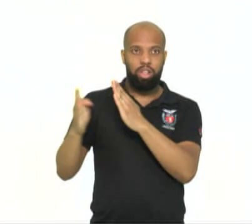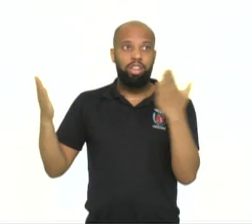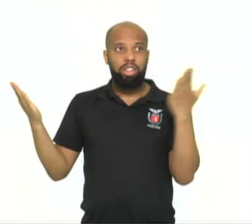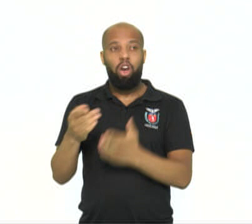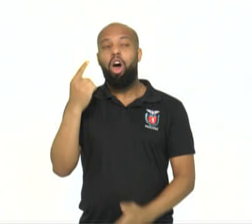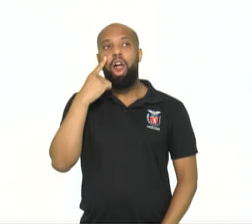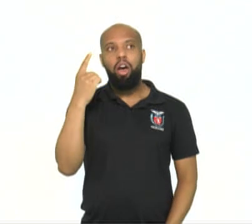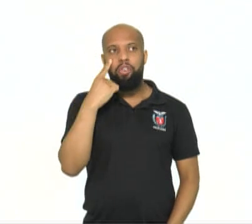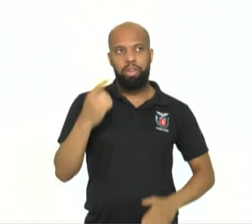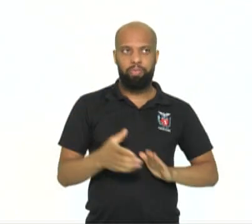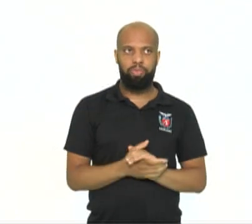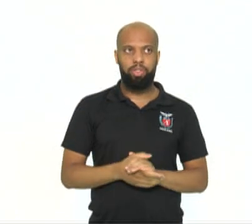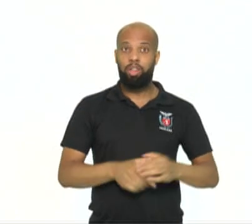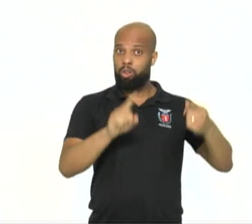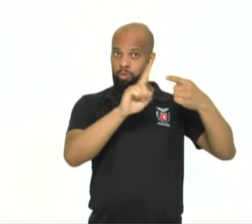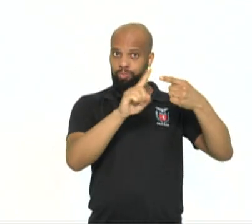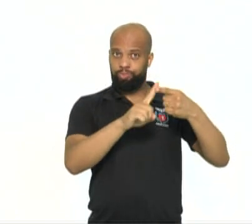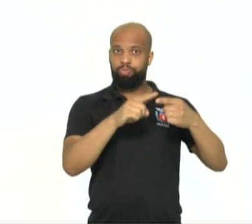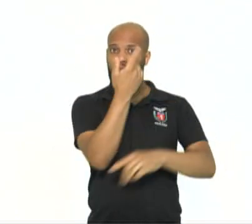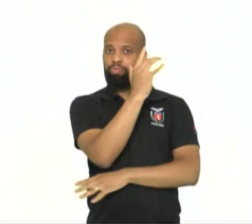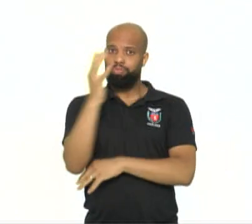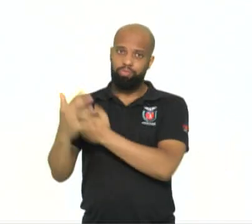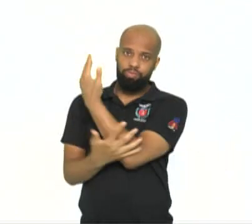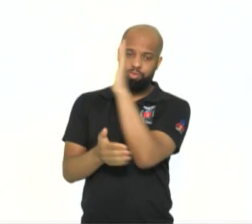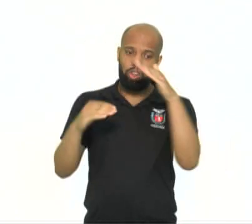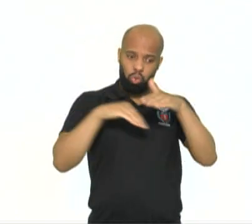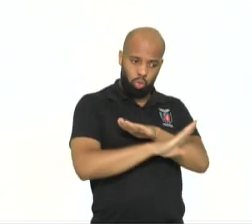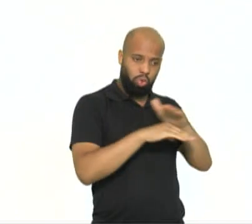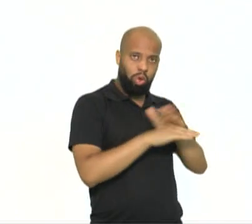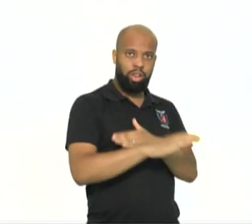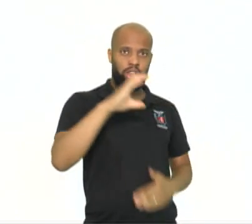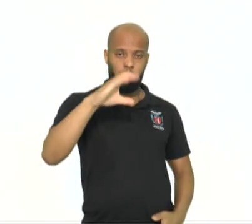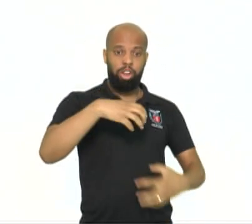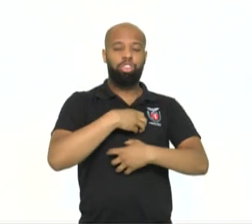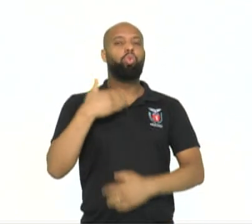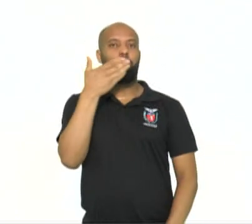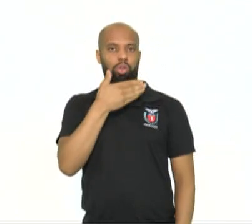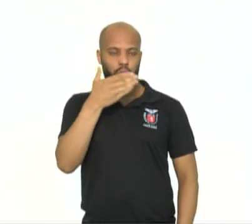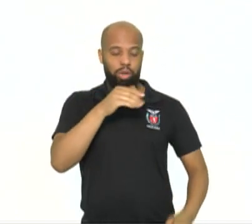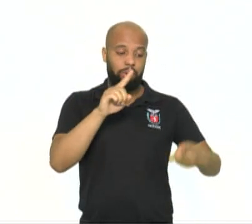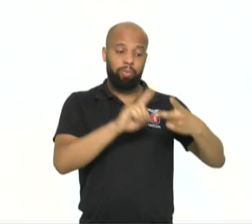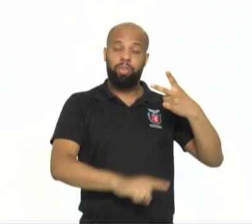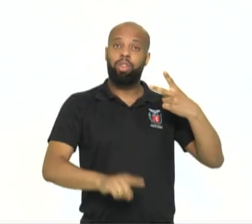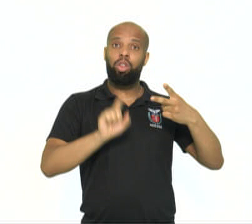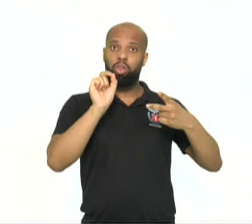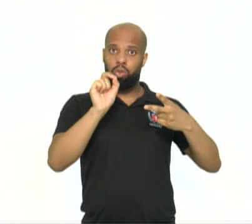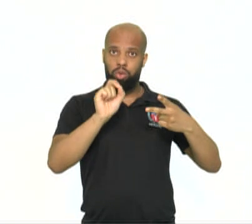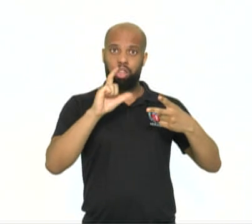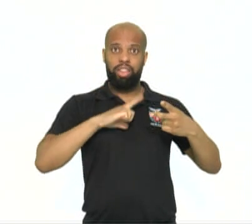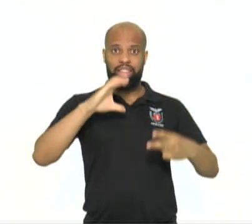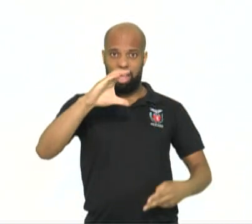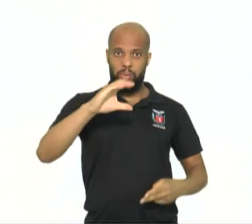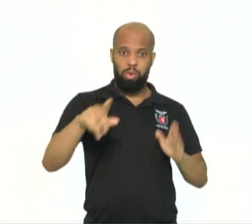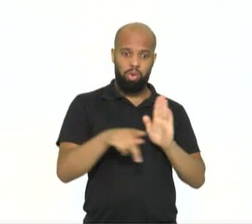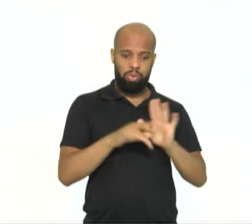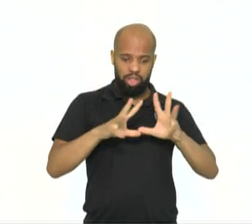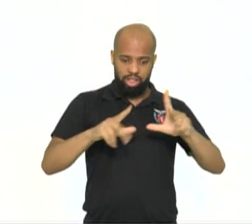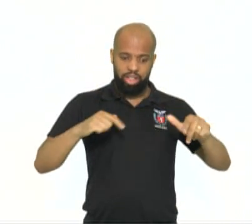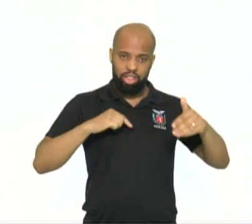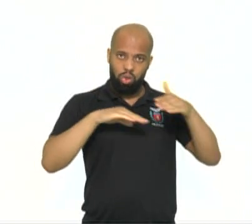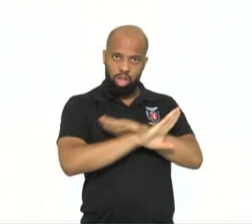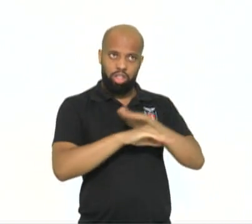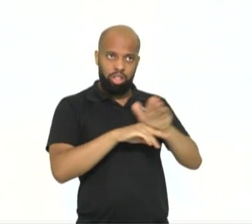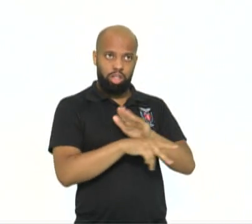as afirmações. 1. As florestas armazenam carbono em forma de açúcar. 2. Todo o carbono da Terra está armazenado